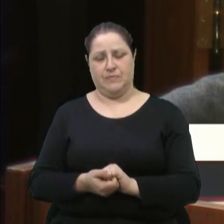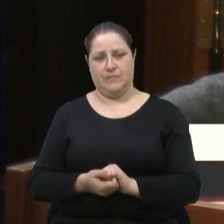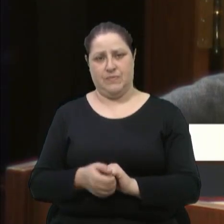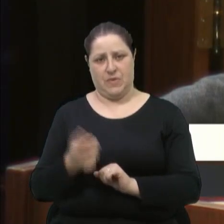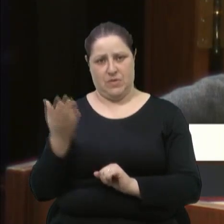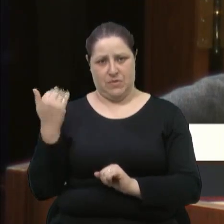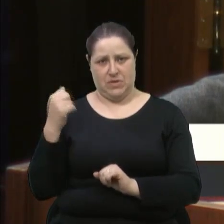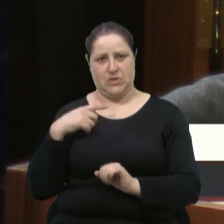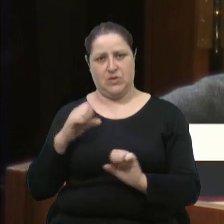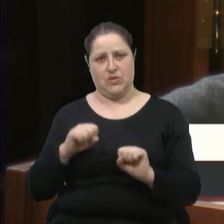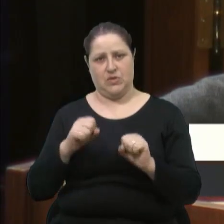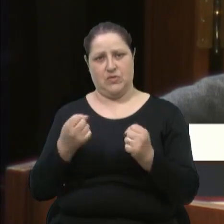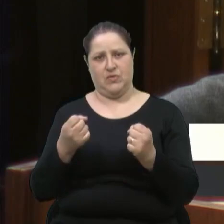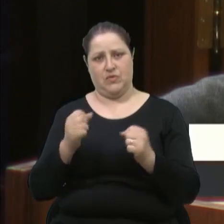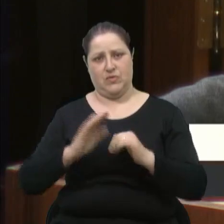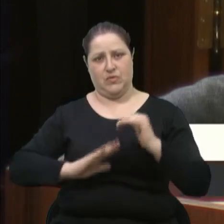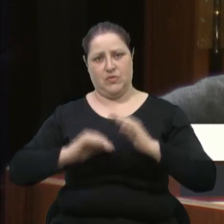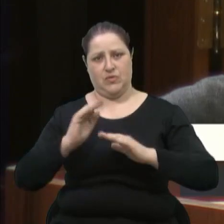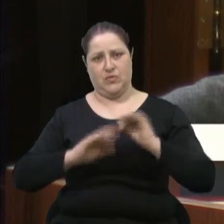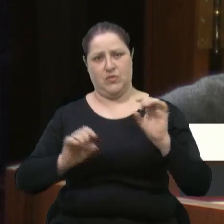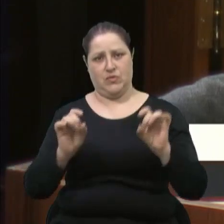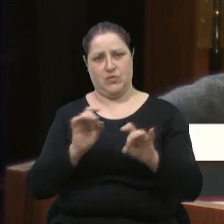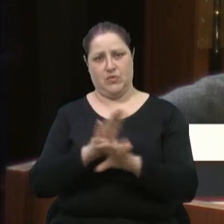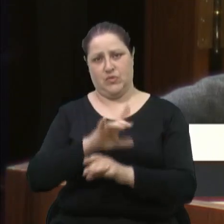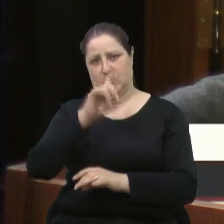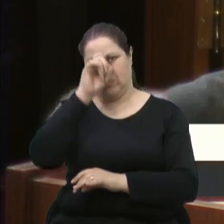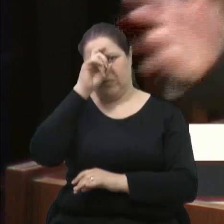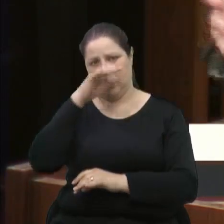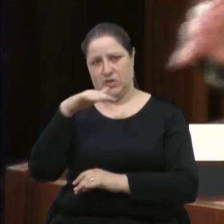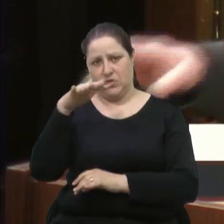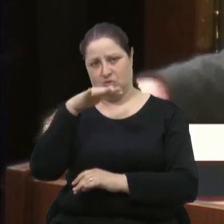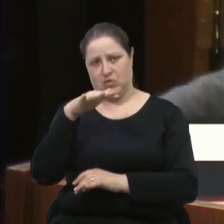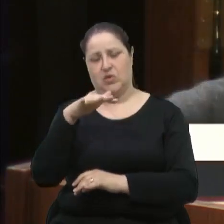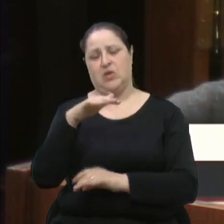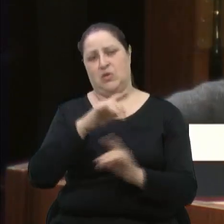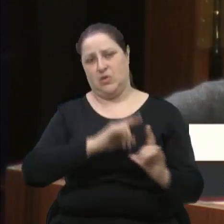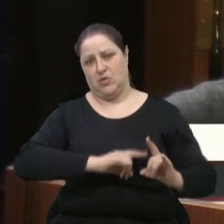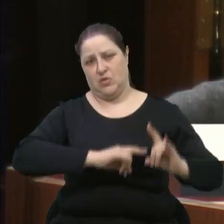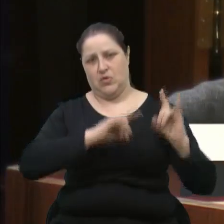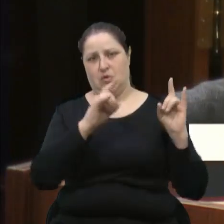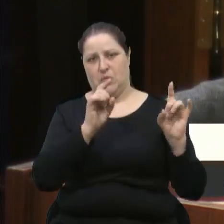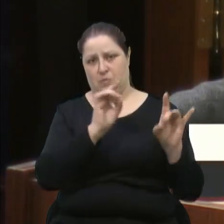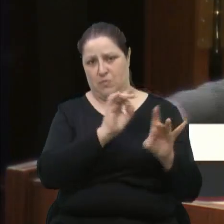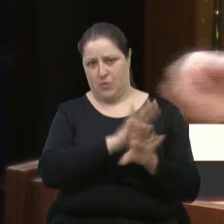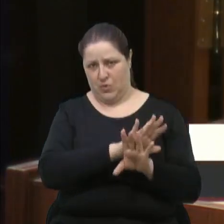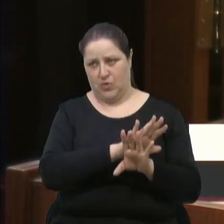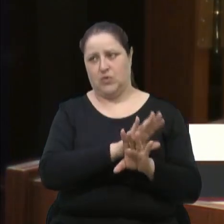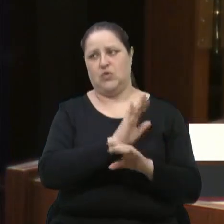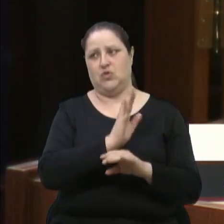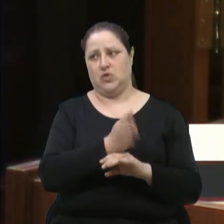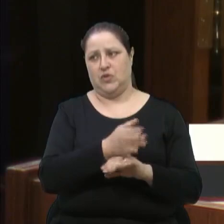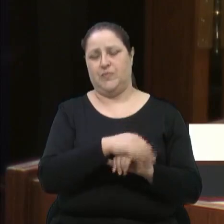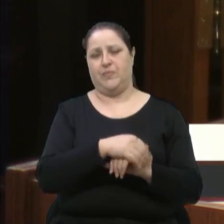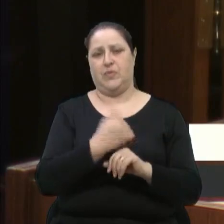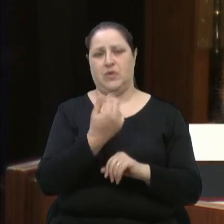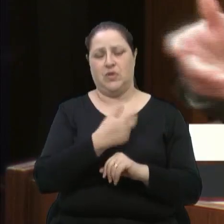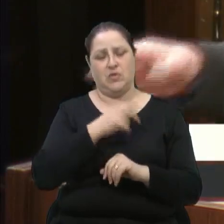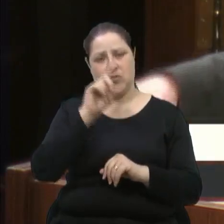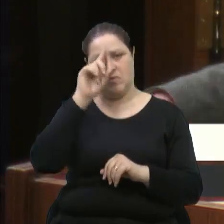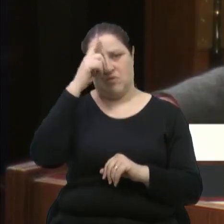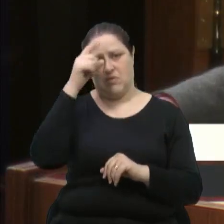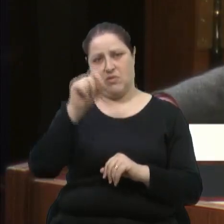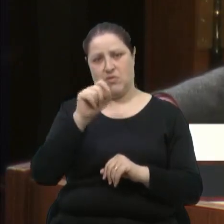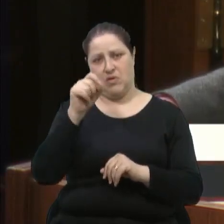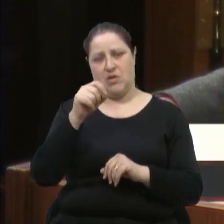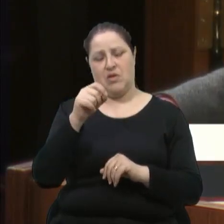Defendia a conclusão das obras do Hospital Geral, o hospital fisicamente foi concluído, aí tivemos a ideia e a iniciativa de irmos